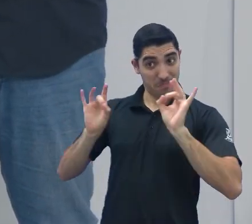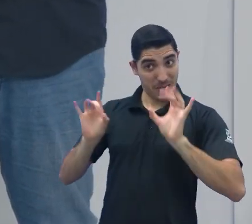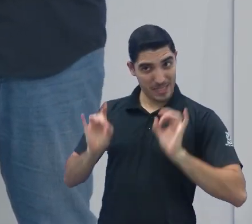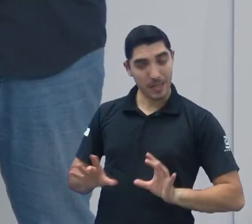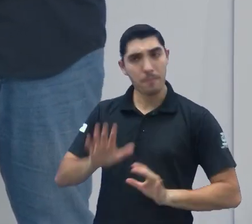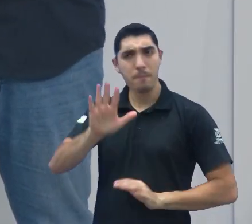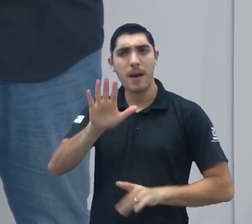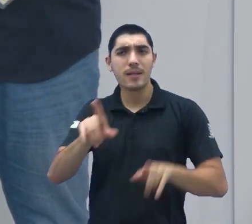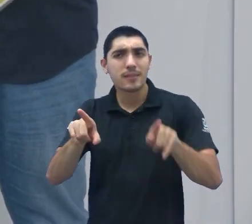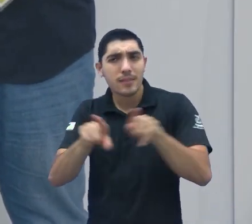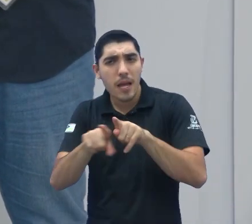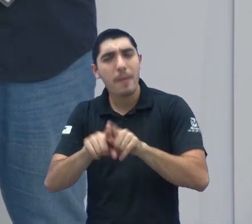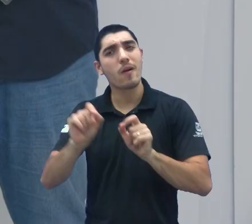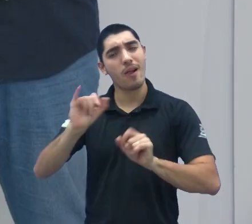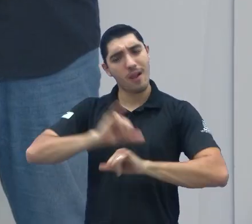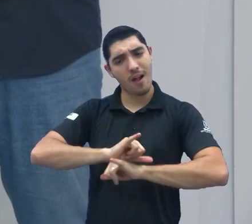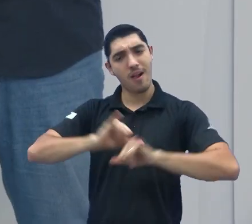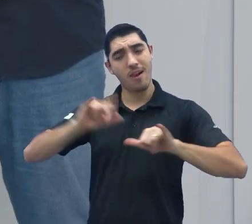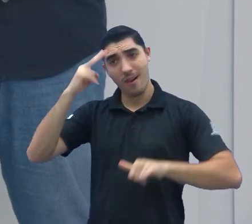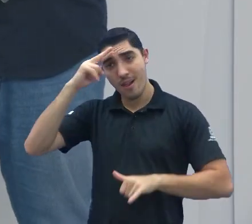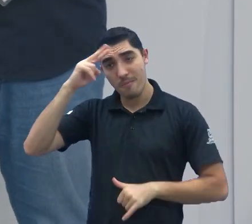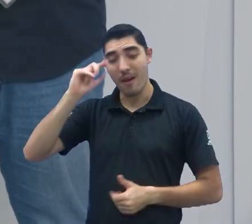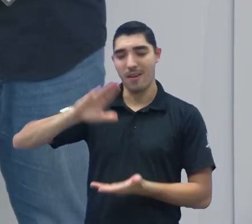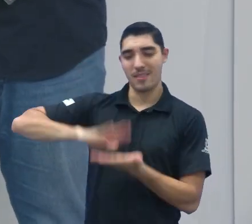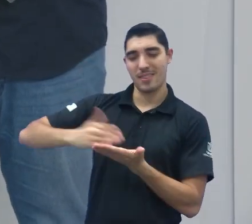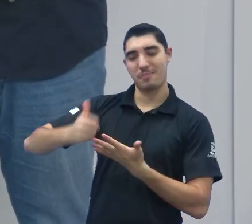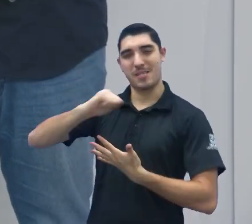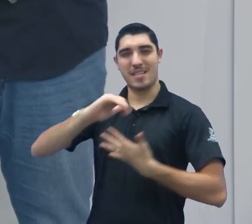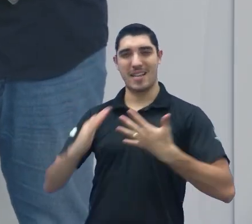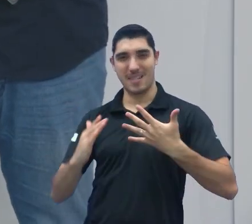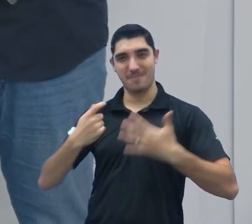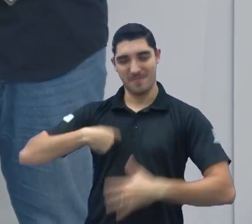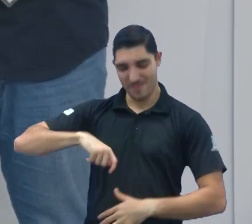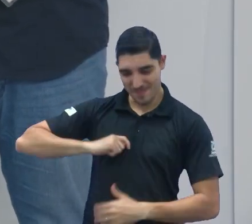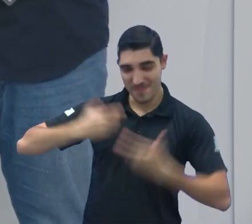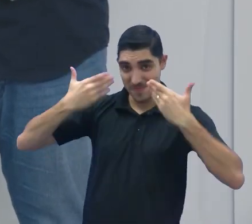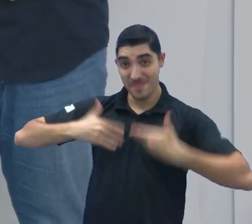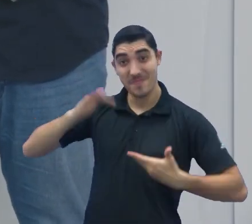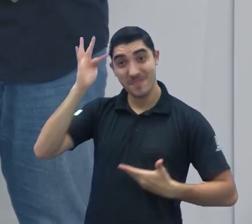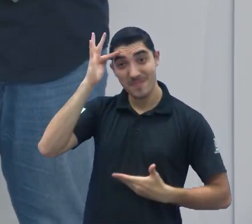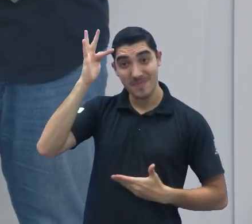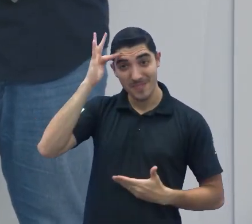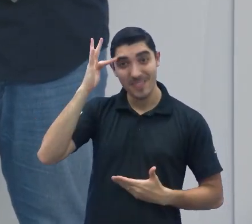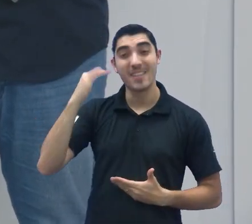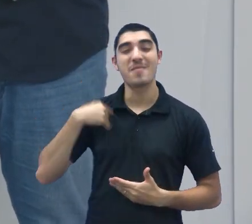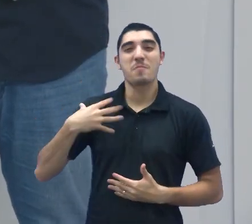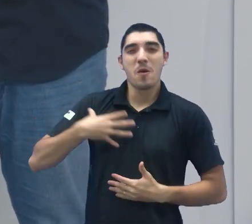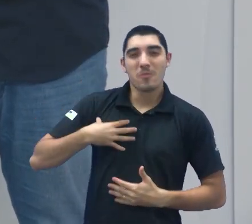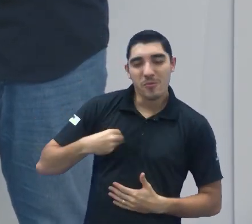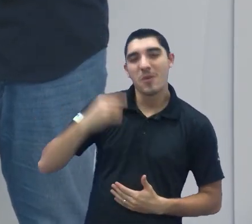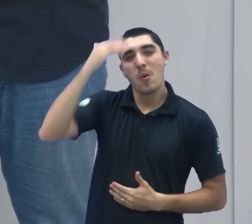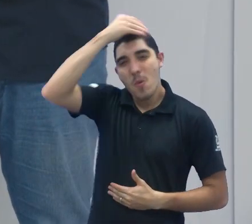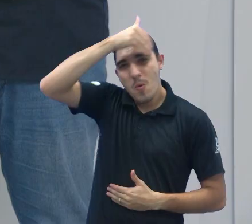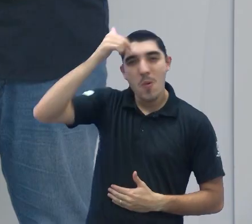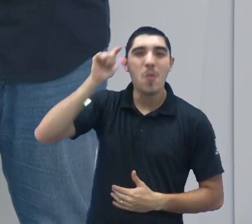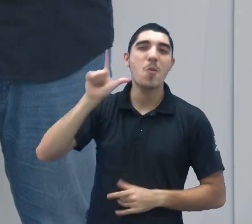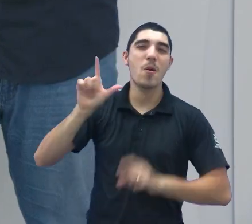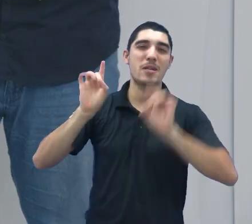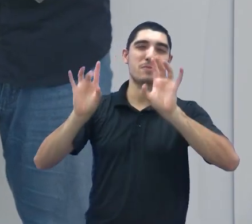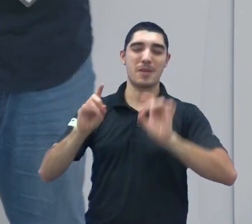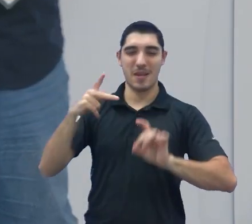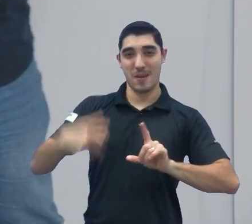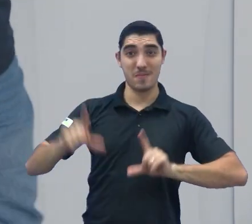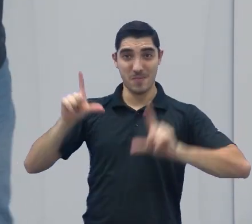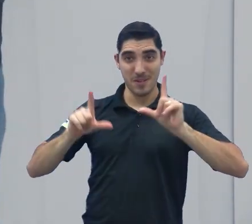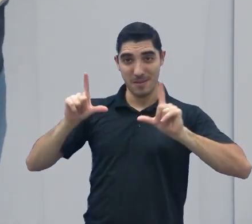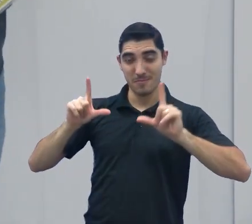da convidada, aqui com a gente também o nosso intérprete de Libras, o nosso querido Luiz Fernando, que é o papai do Lorenzo. O Lorenzo, que é o mascotinho do Hora do